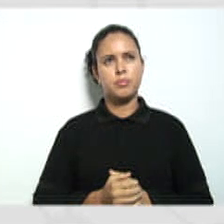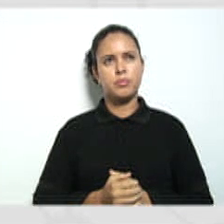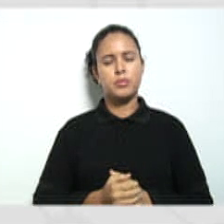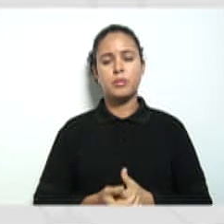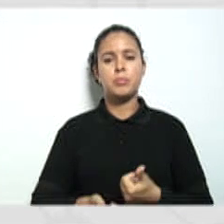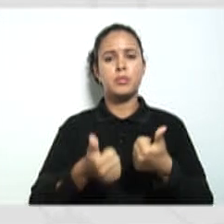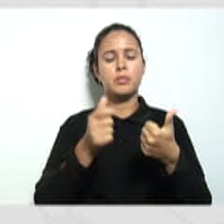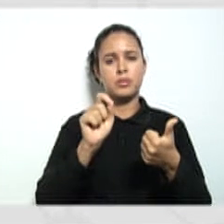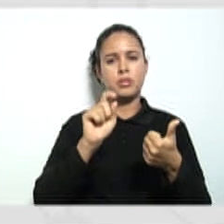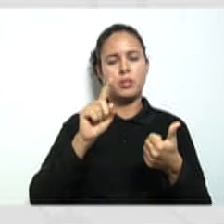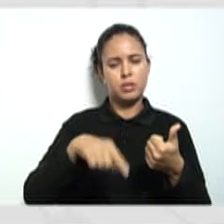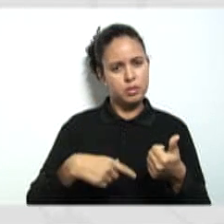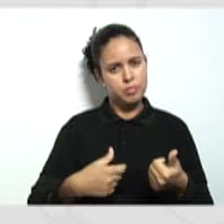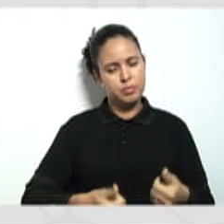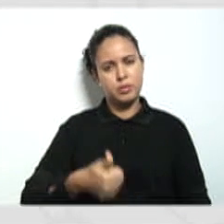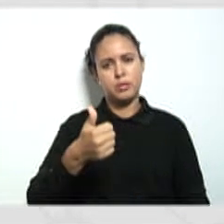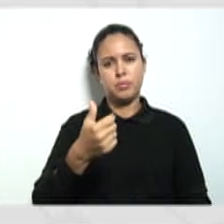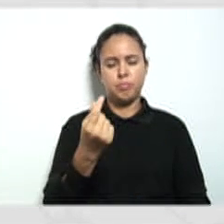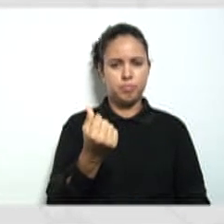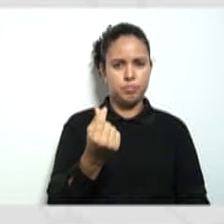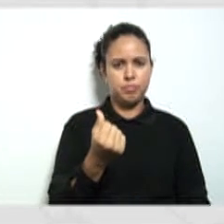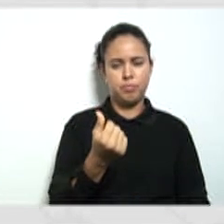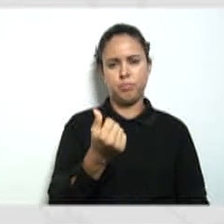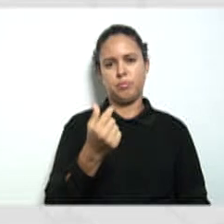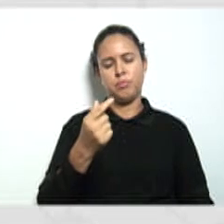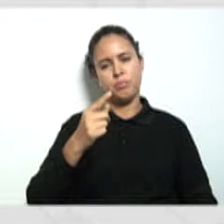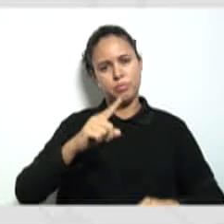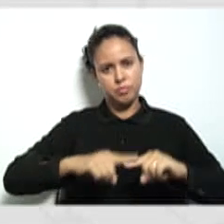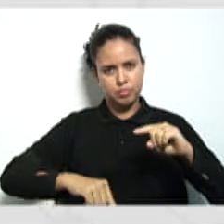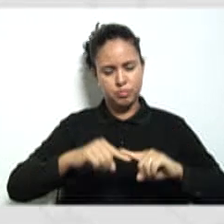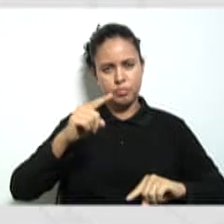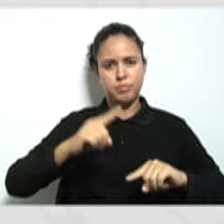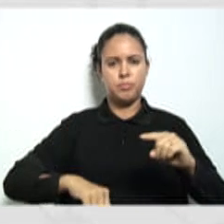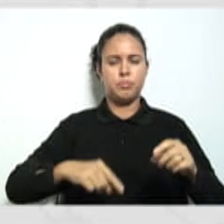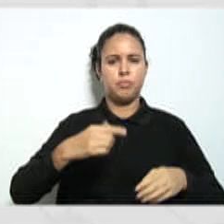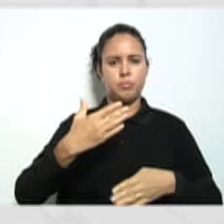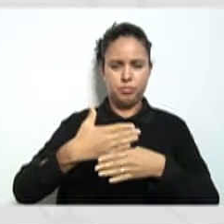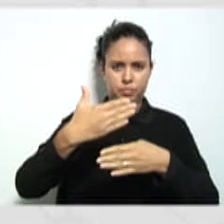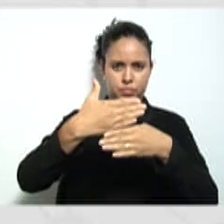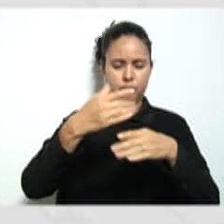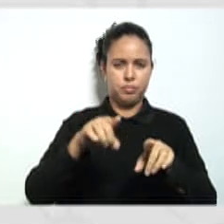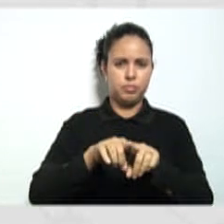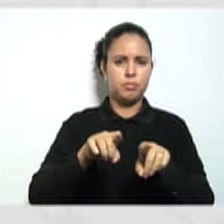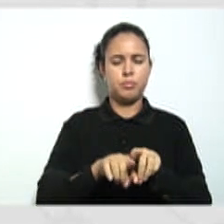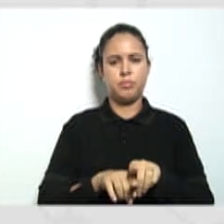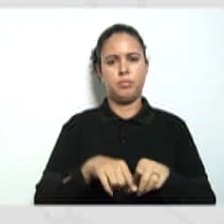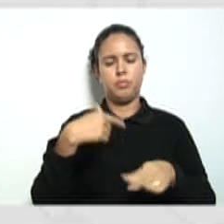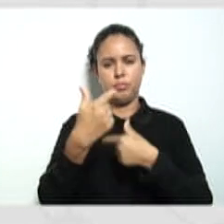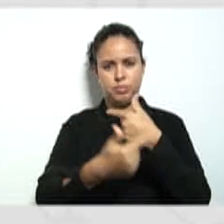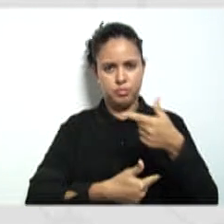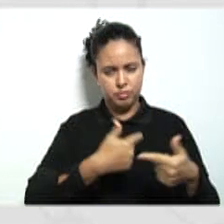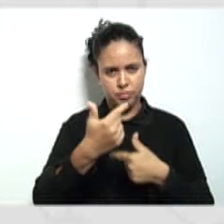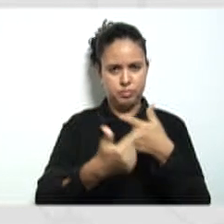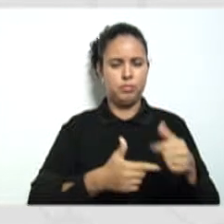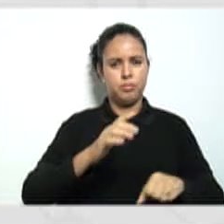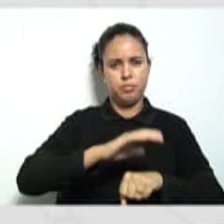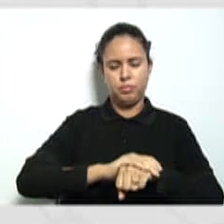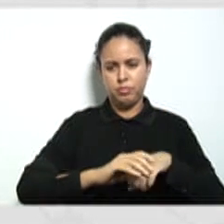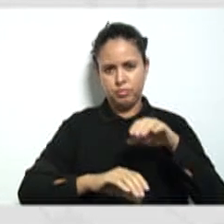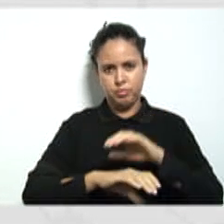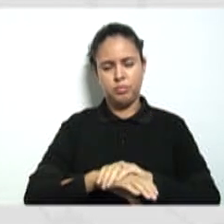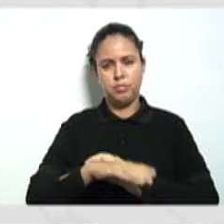tem melhores preços de material de construção, melhor acesso à mão de obra. Muitas vezes a mão de obra é de graça, é dos cooperados, então acaba saindo a